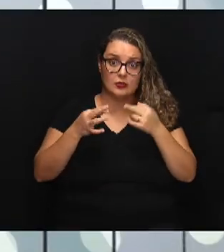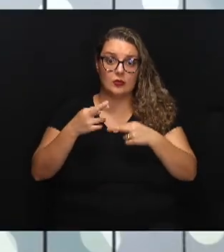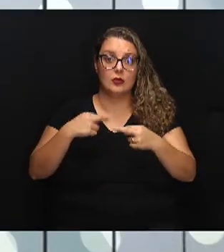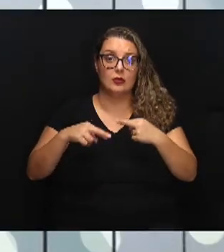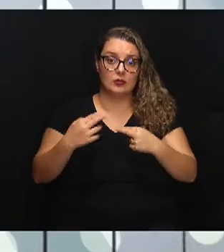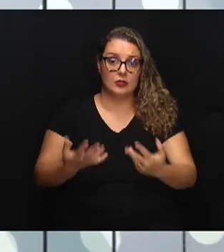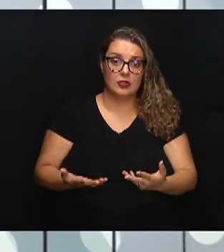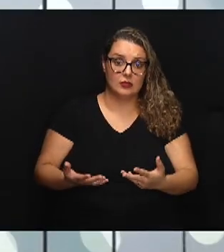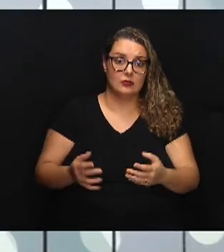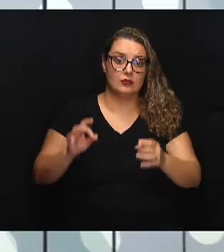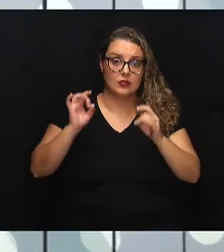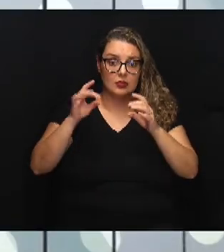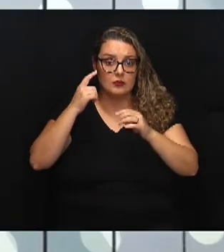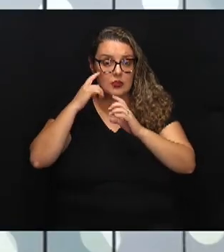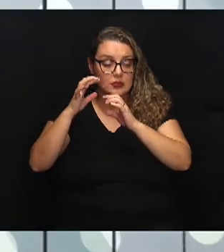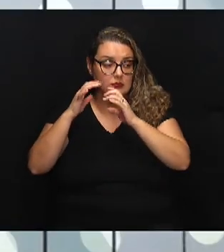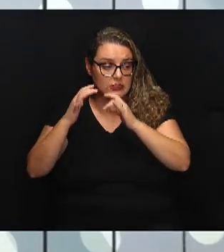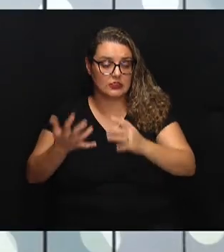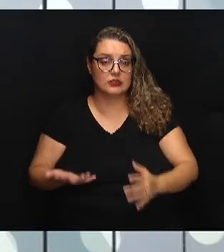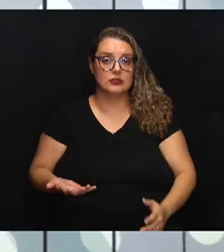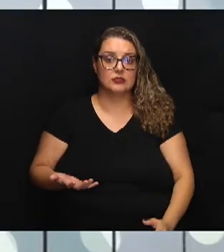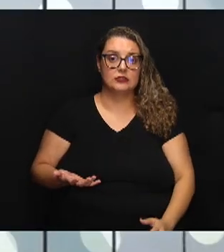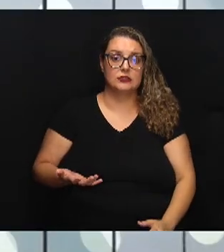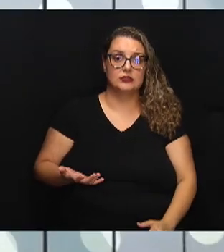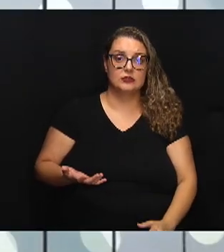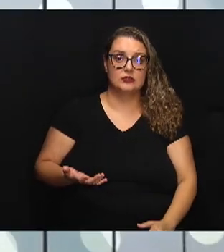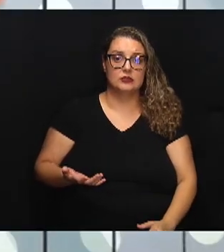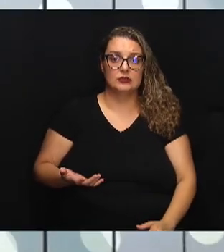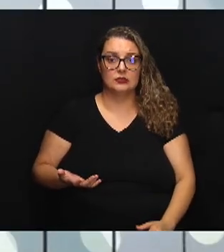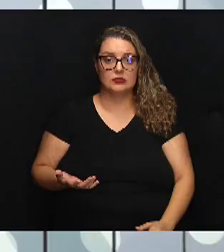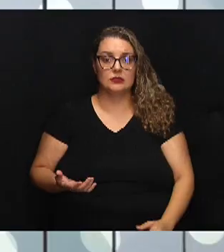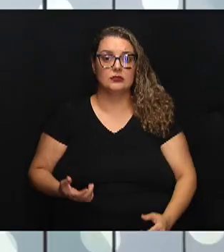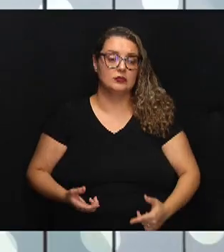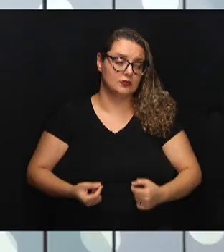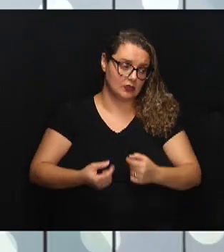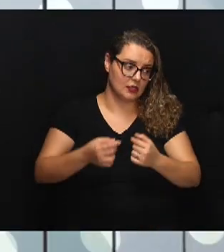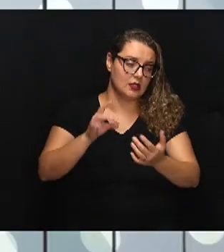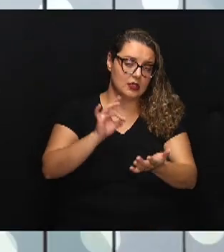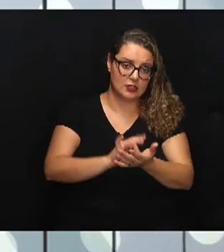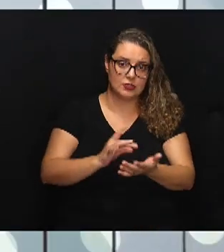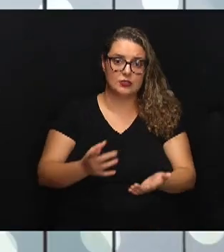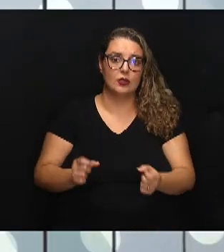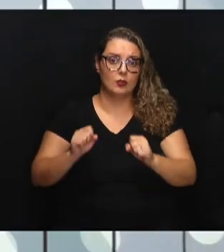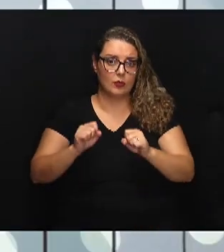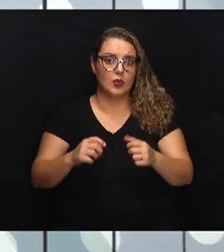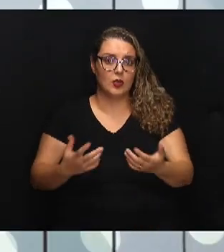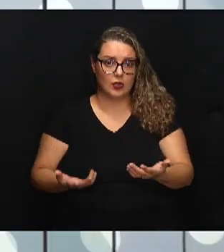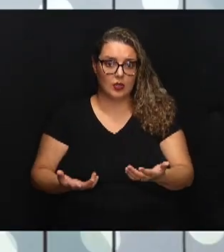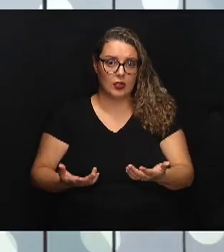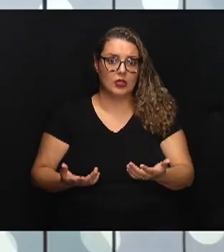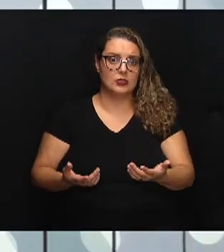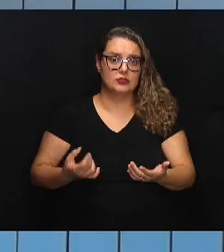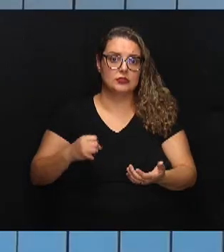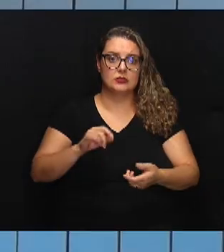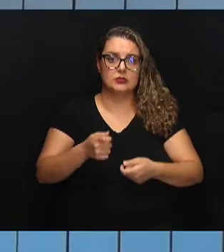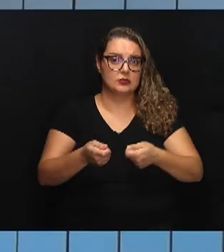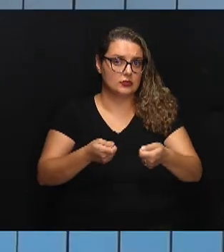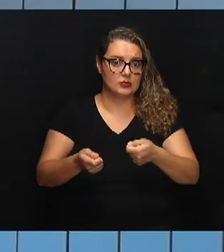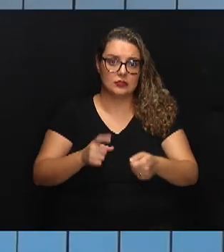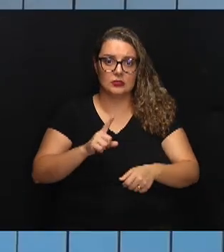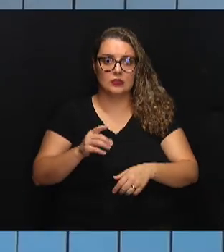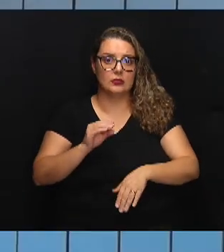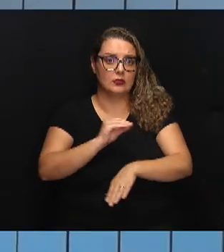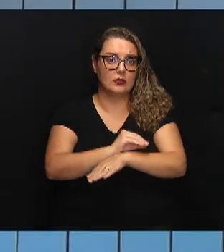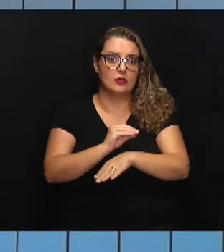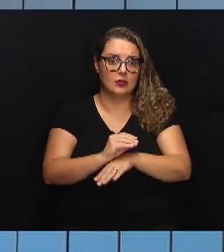questão, especialmente pensando aí em câncer mesmo, né? Isso pode, se não controlado, se não bem cuidado,